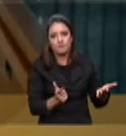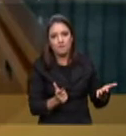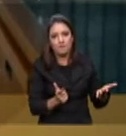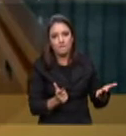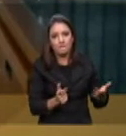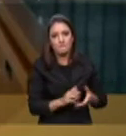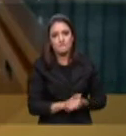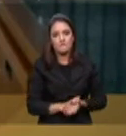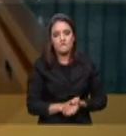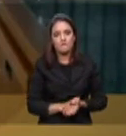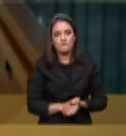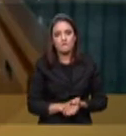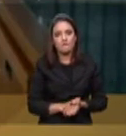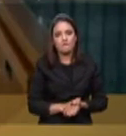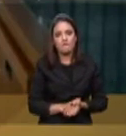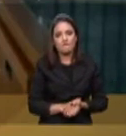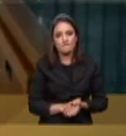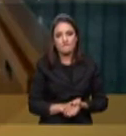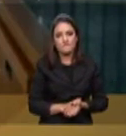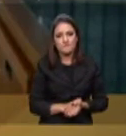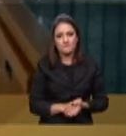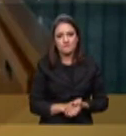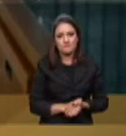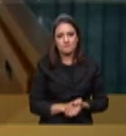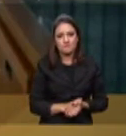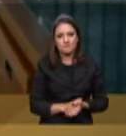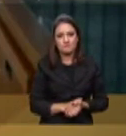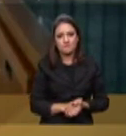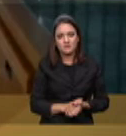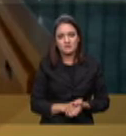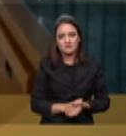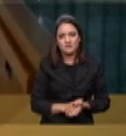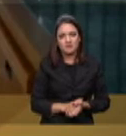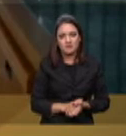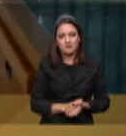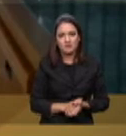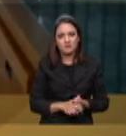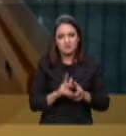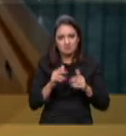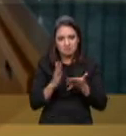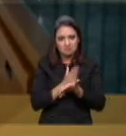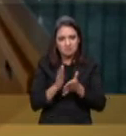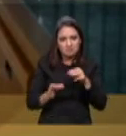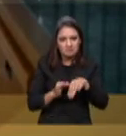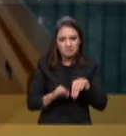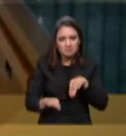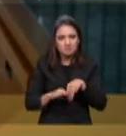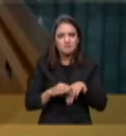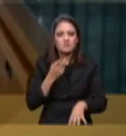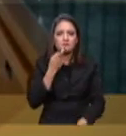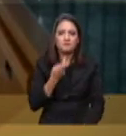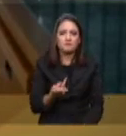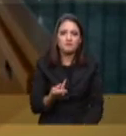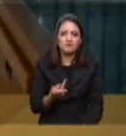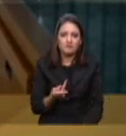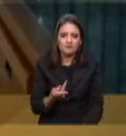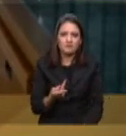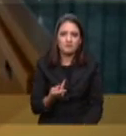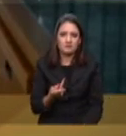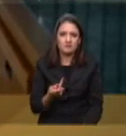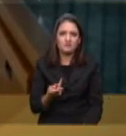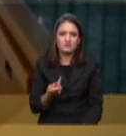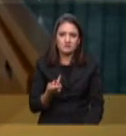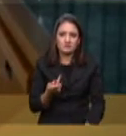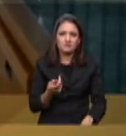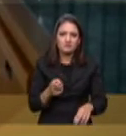não tem mais, como anotado por alguns ministros, ou por quase todos, a partir da exposição de